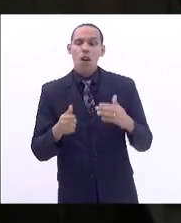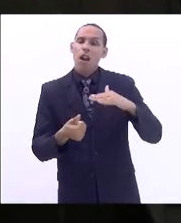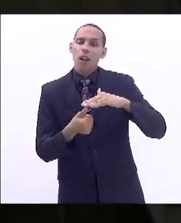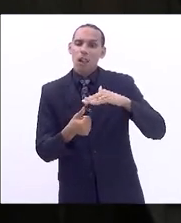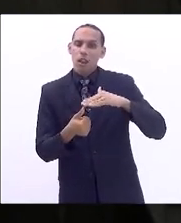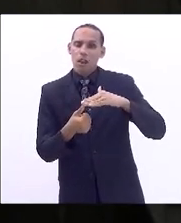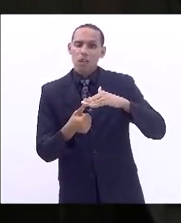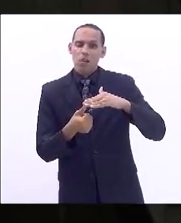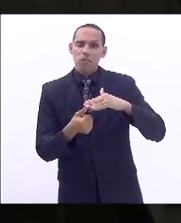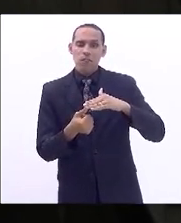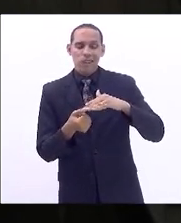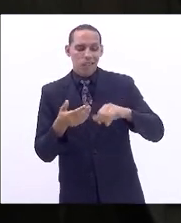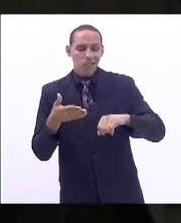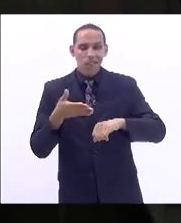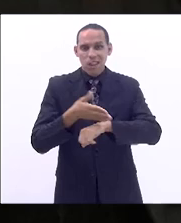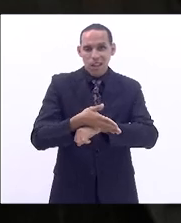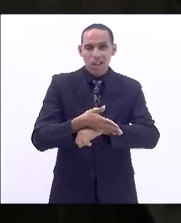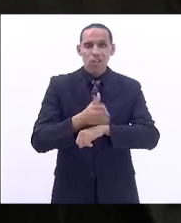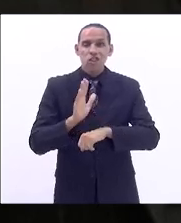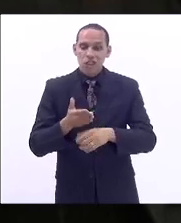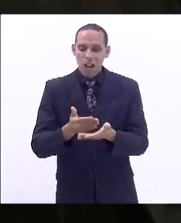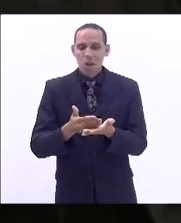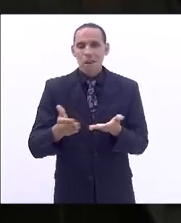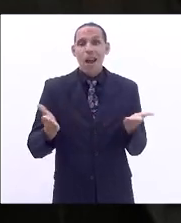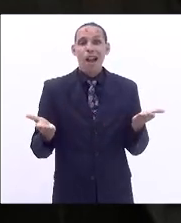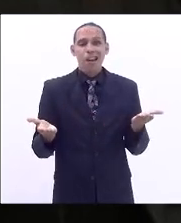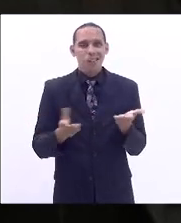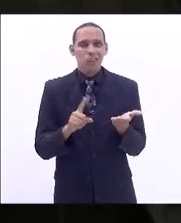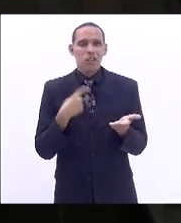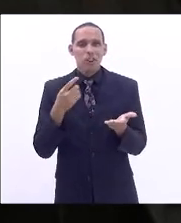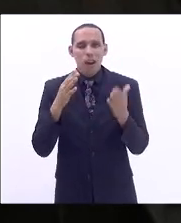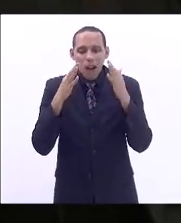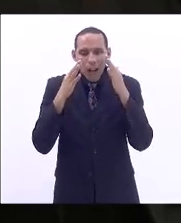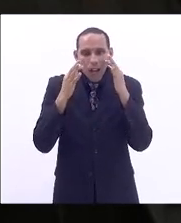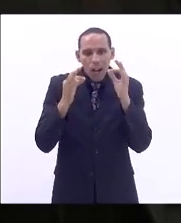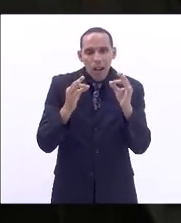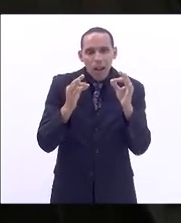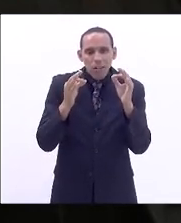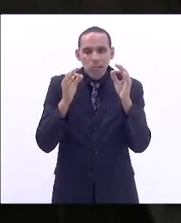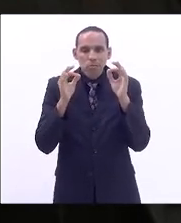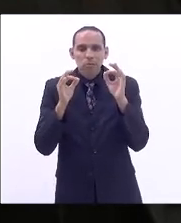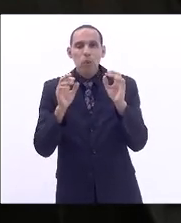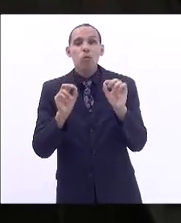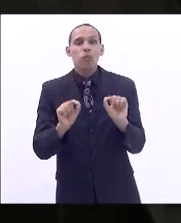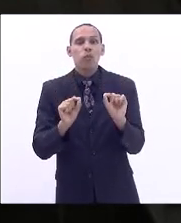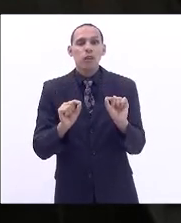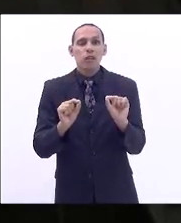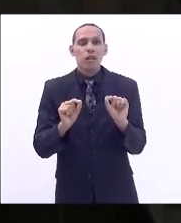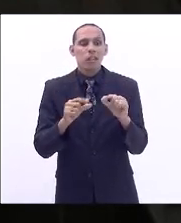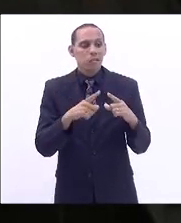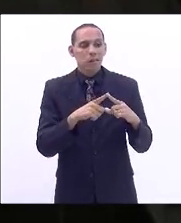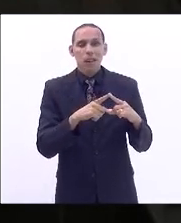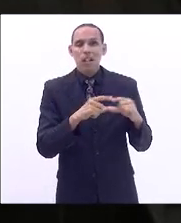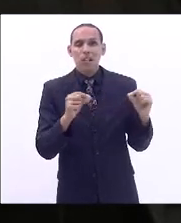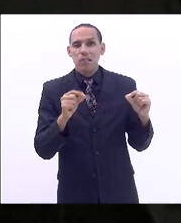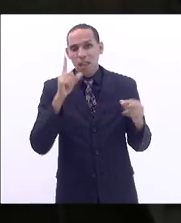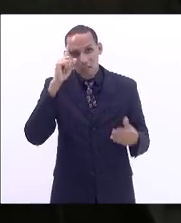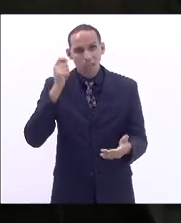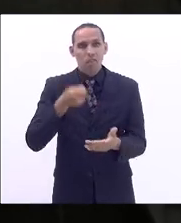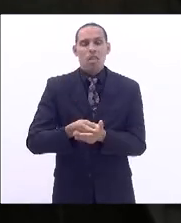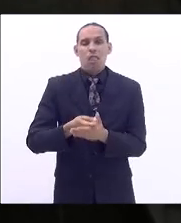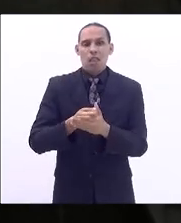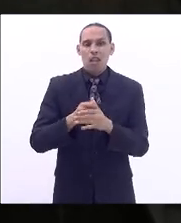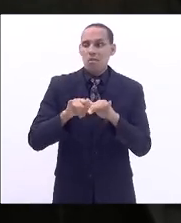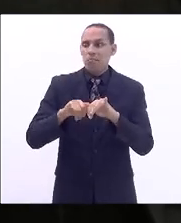leitores para além desta intervenção já está encosto agora nós vamos assistir a decisões tomadas por Brasília mensagens enviadas